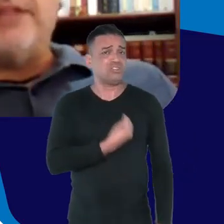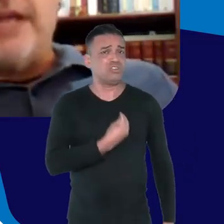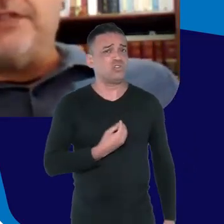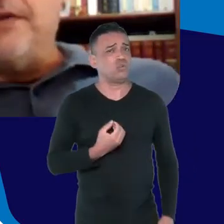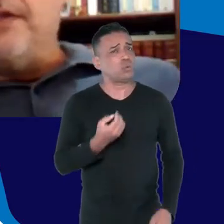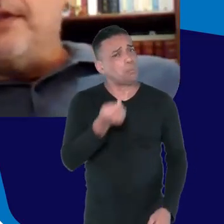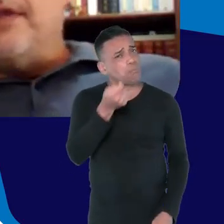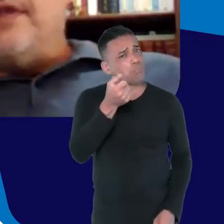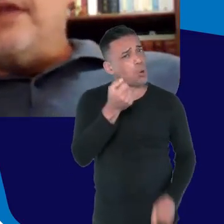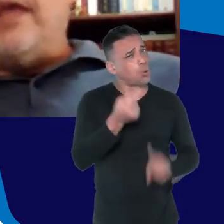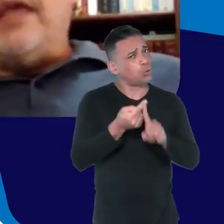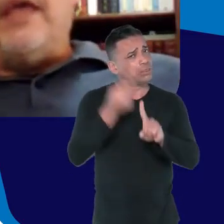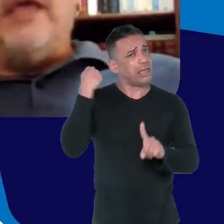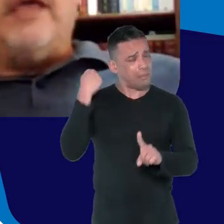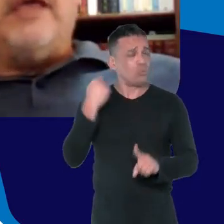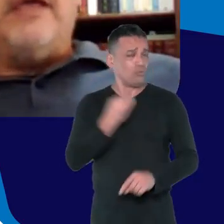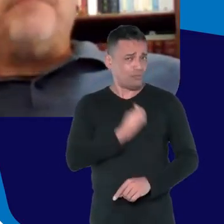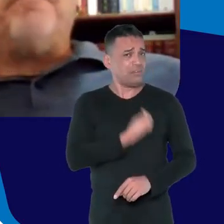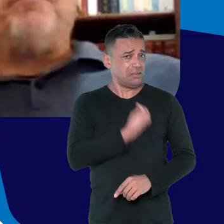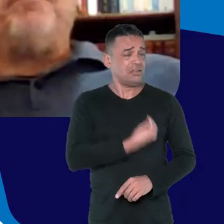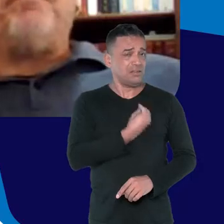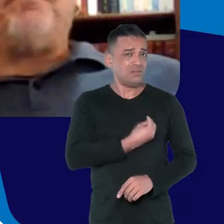tempo atrás.